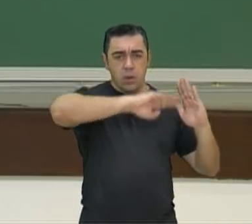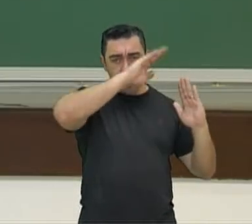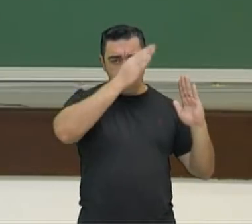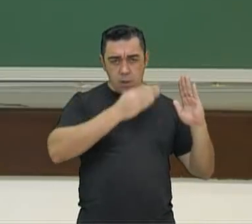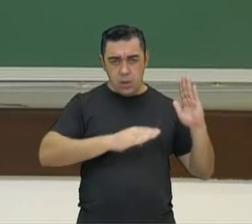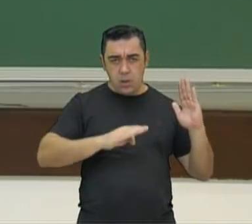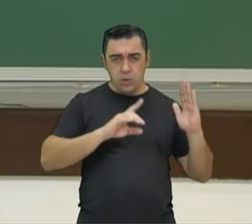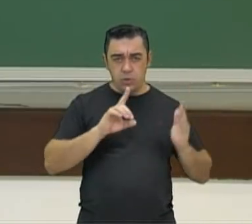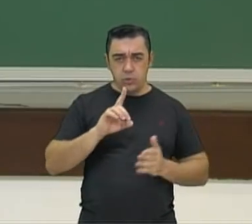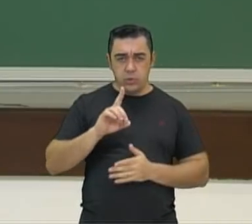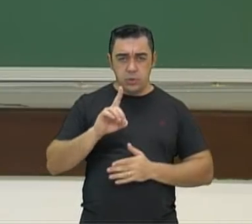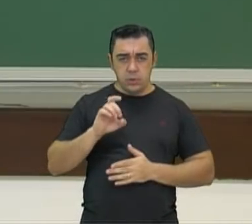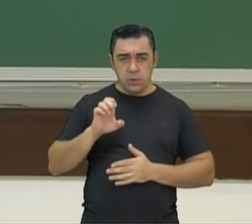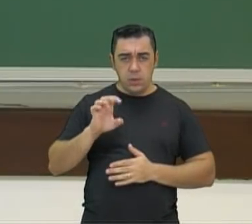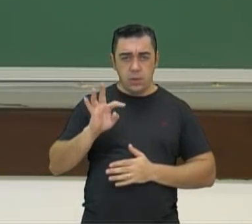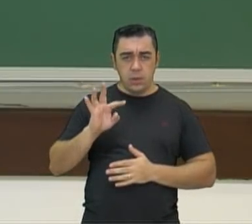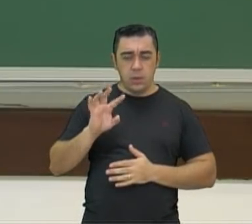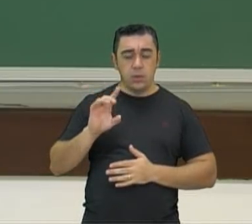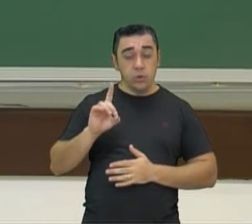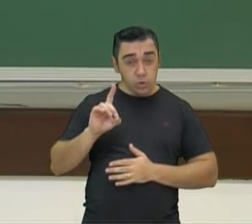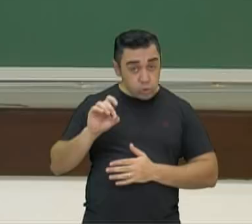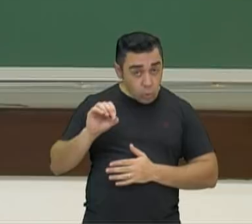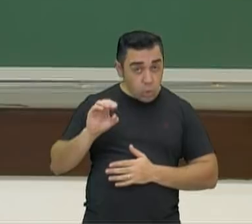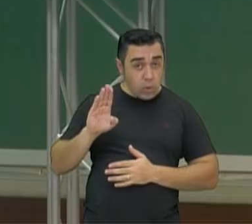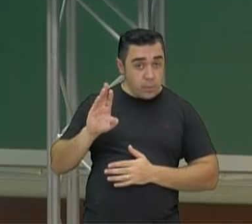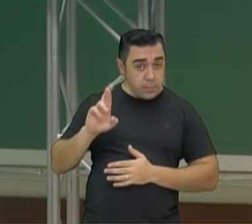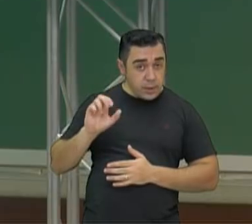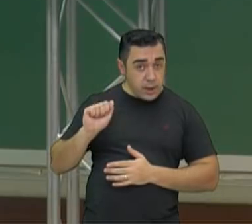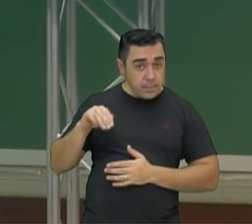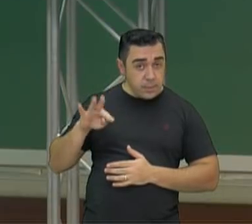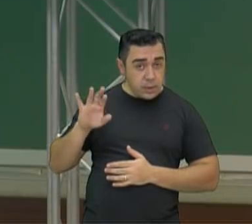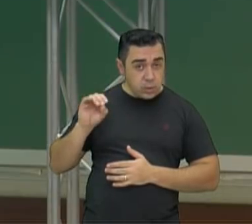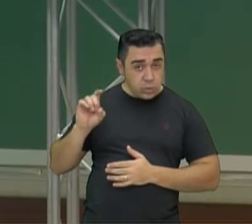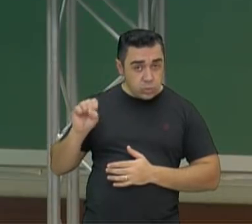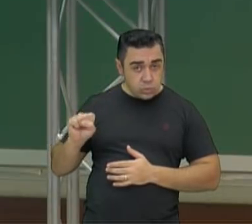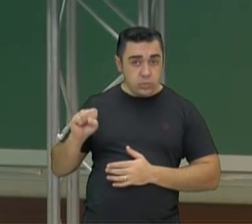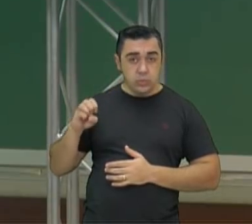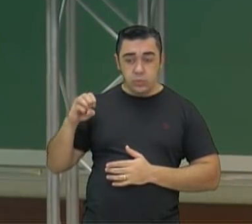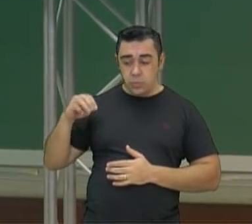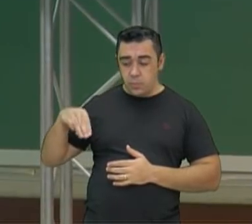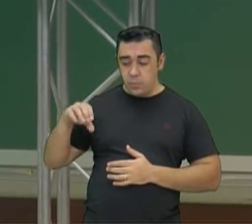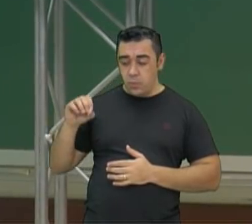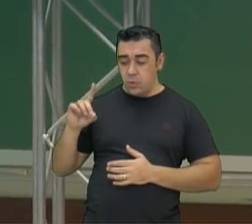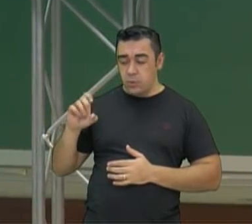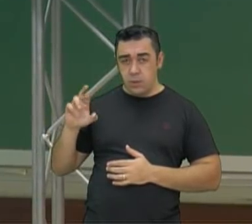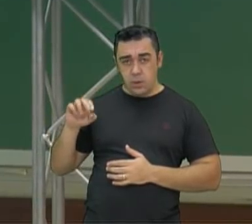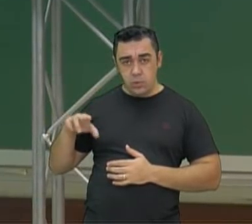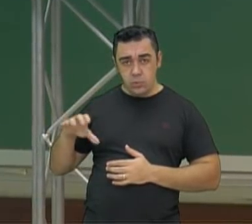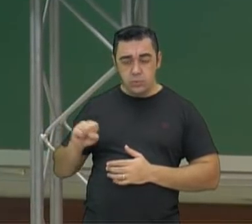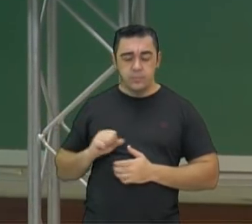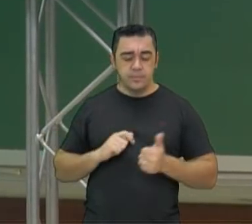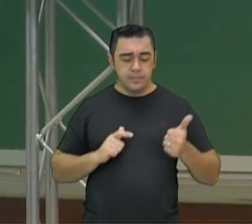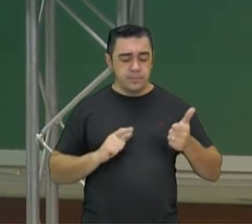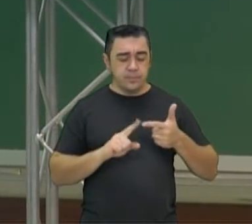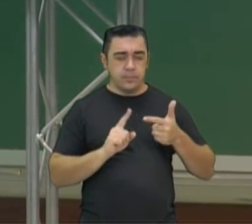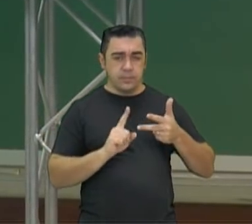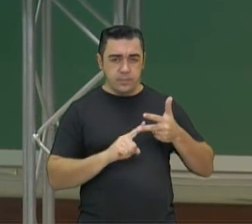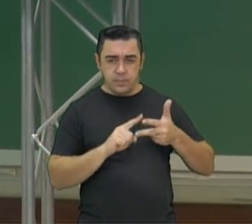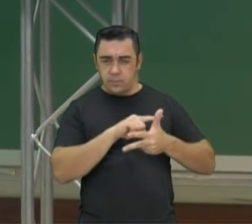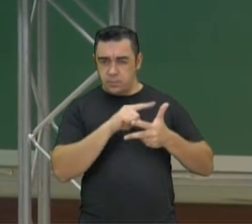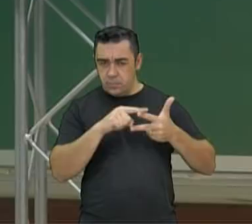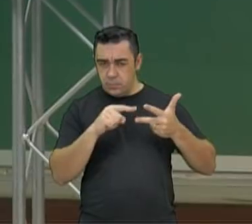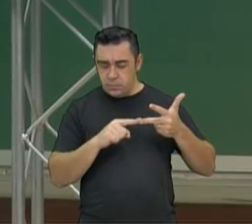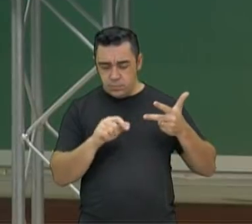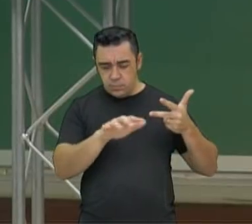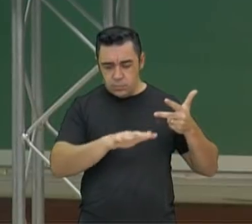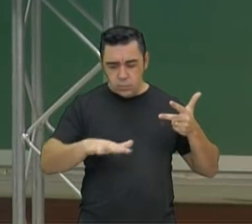geológica. Beleza. Qual era mesmo? Nós temos dobramentos modernos, bacias sedimentares e escudos cristalinos. Legal, gente.